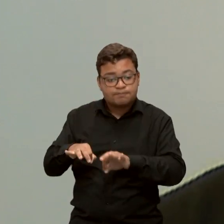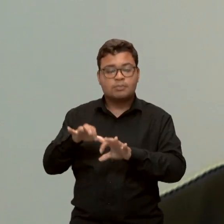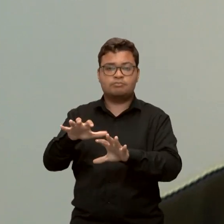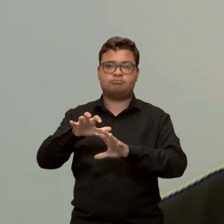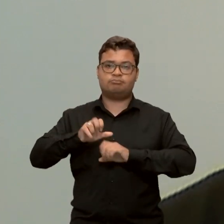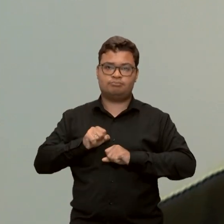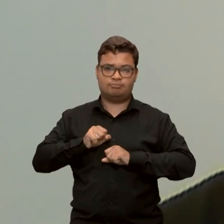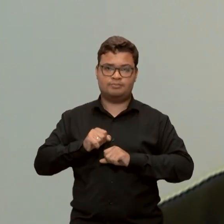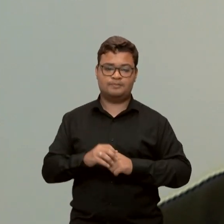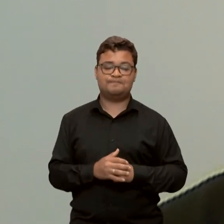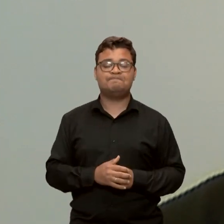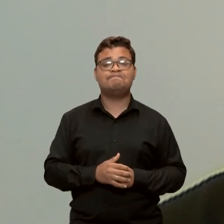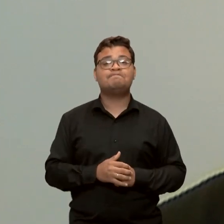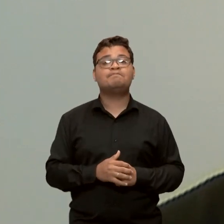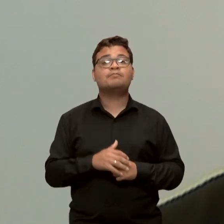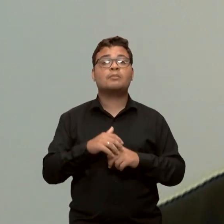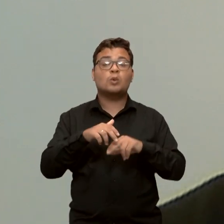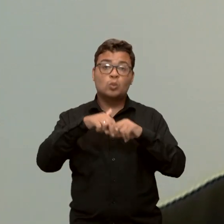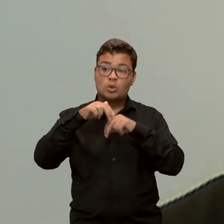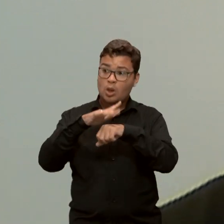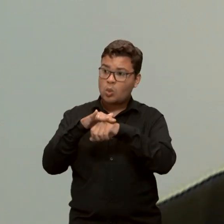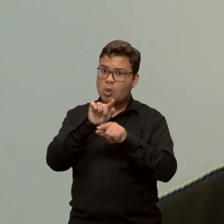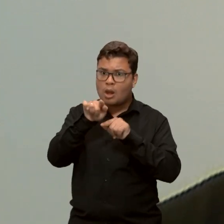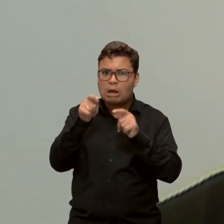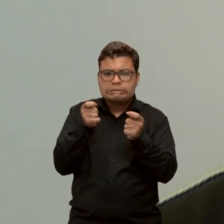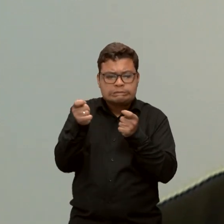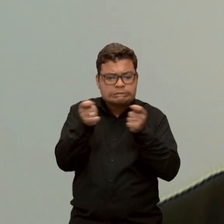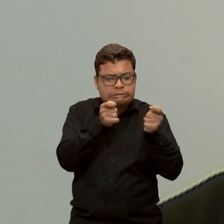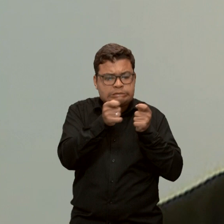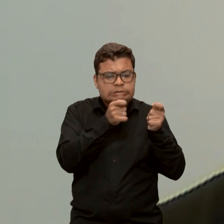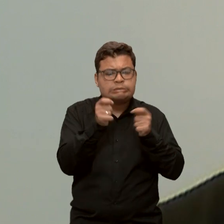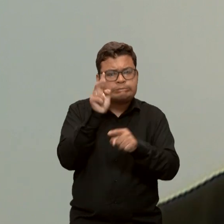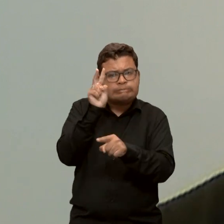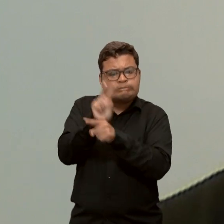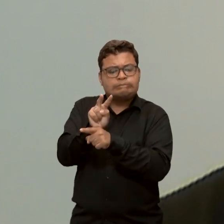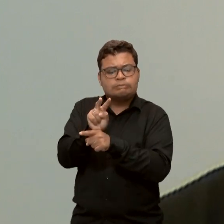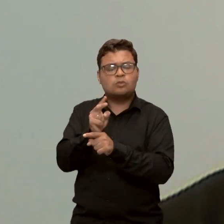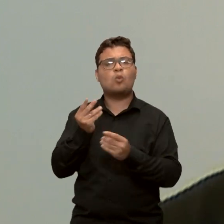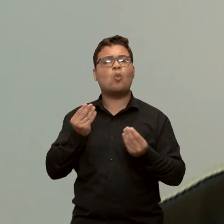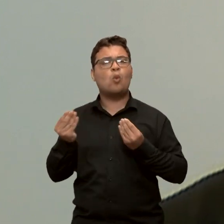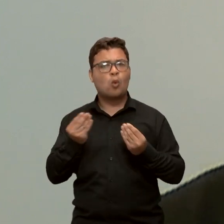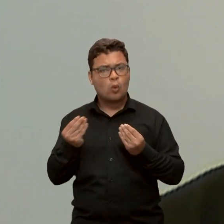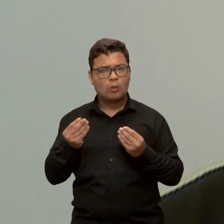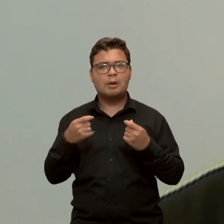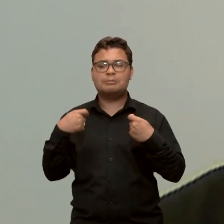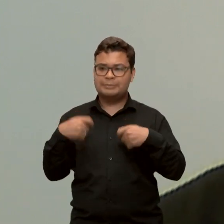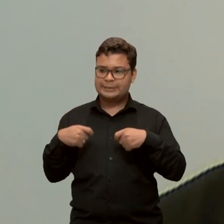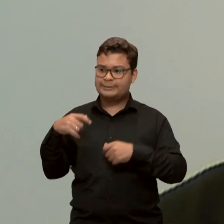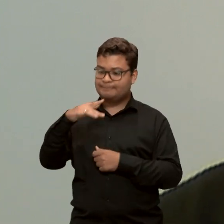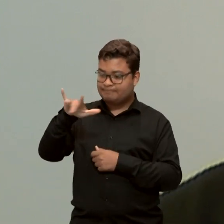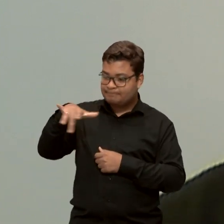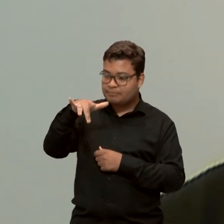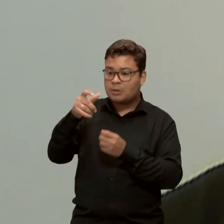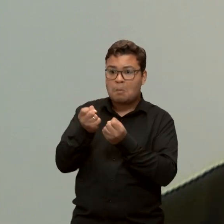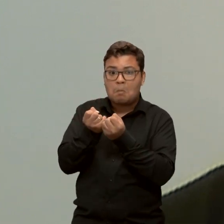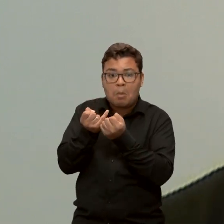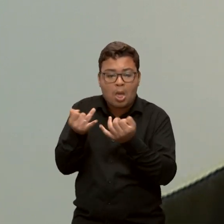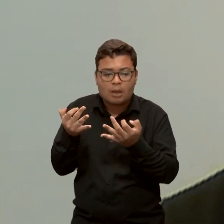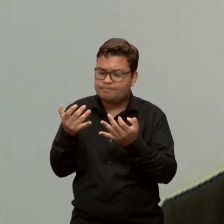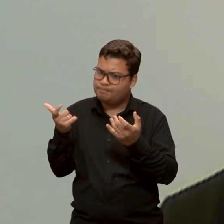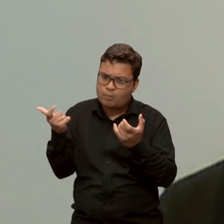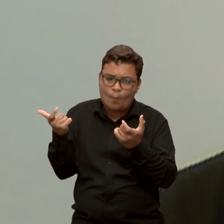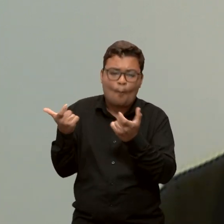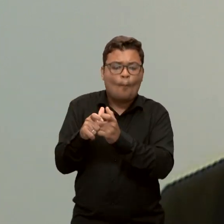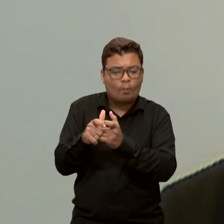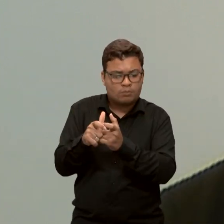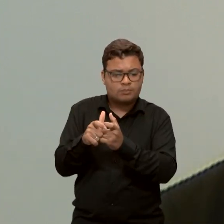Que tanto dengue, zika ou chikungunya são doenças de características vetoriais, ou seja, é necessária a